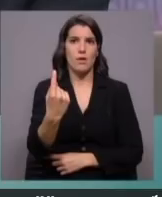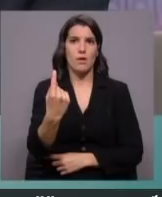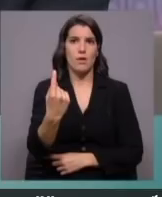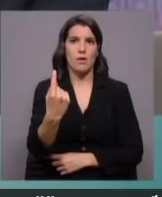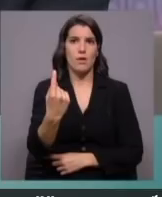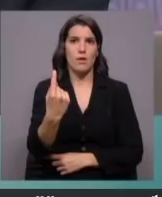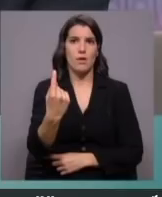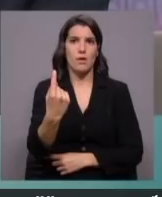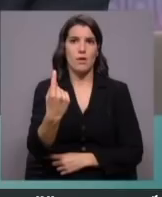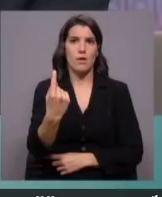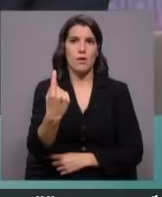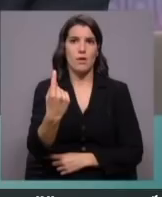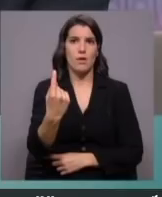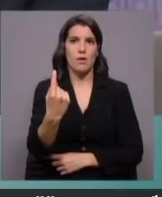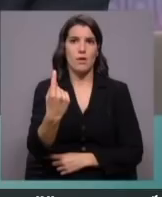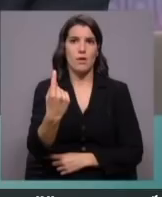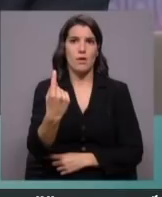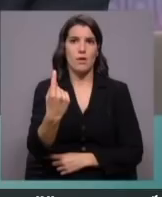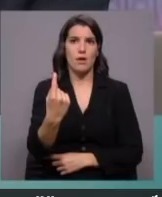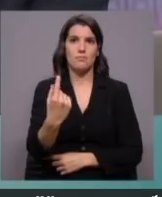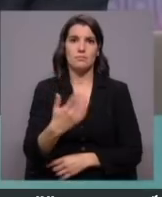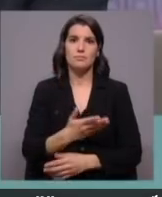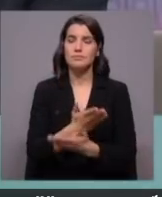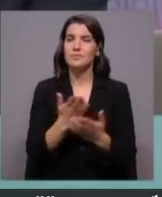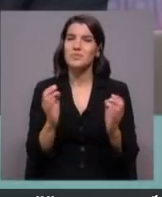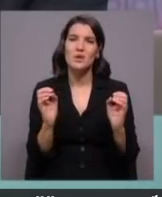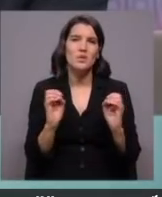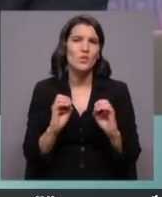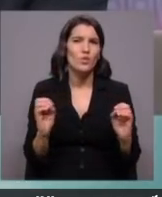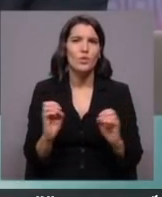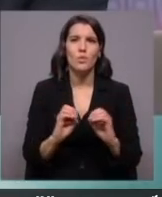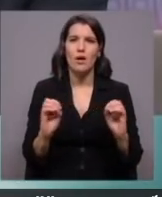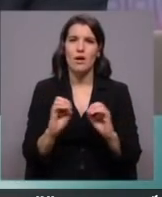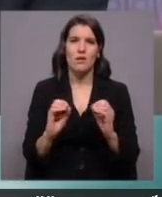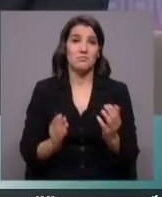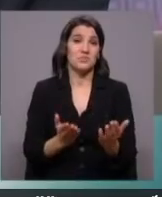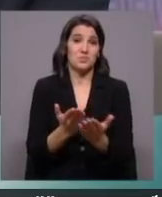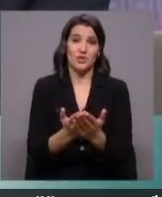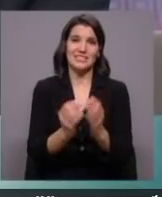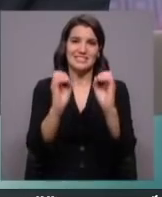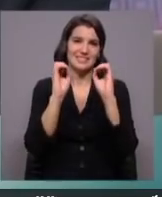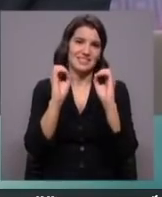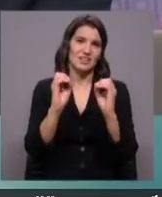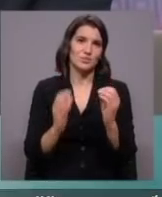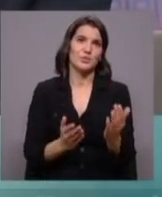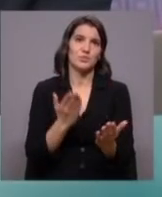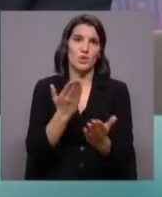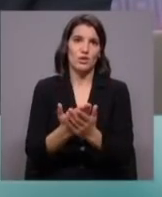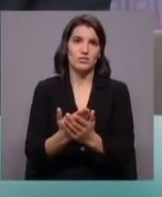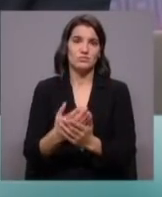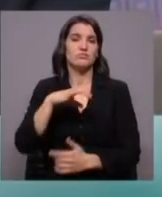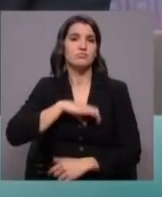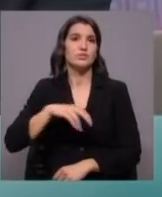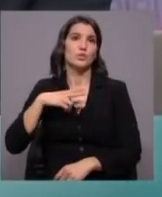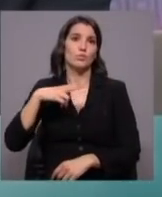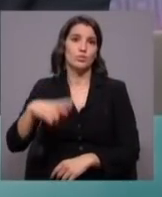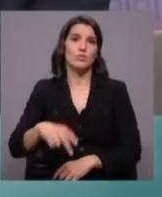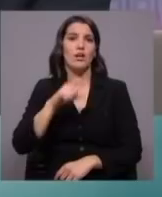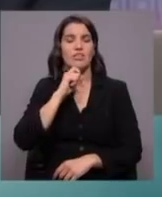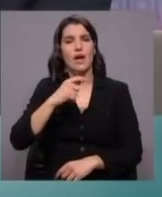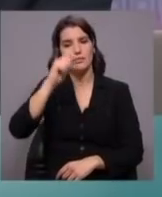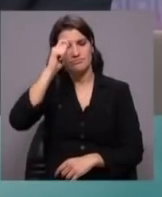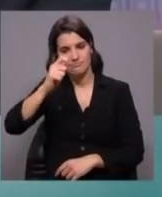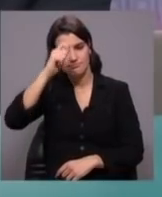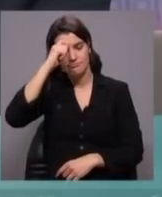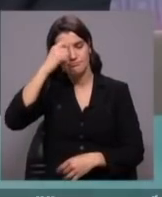Pá, pois, pode não ser fácil de explicar, mas queria mesmo. Nenhuma proposta para que os salários em Portugal possam ser dignos. Houve uma